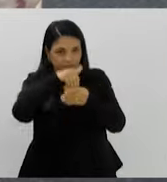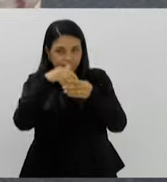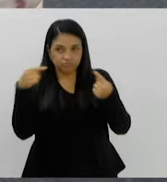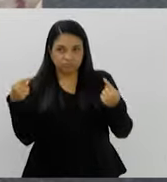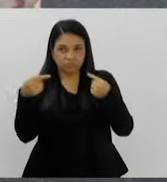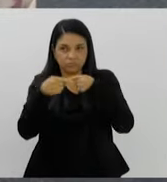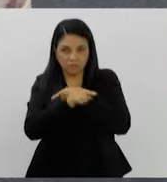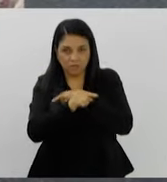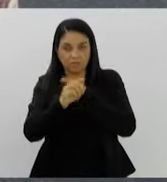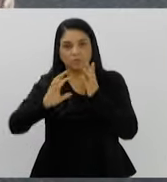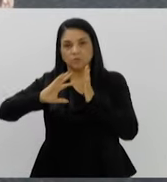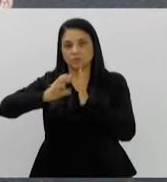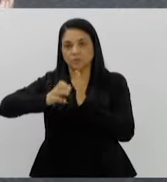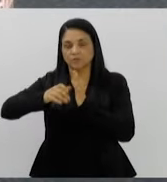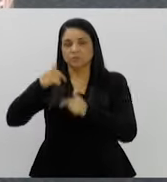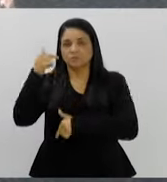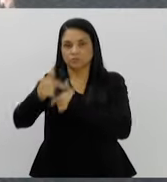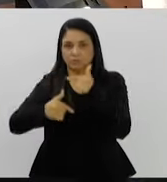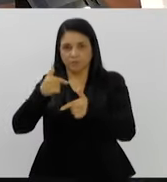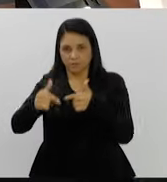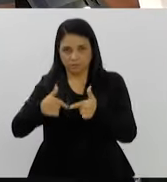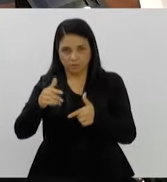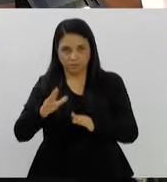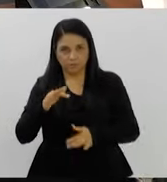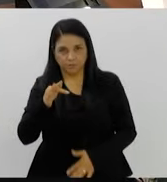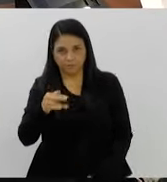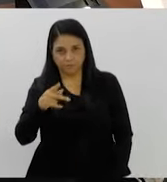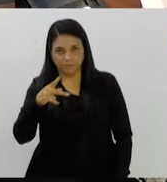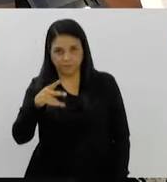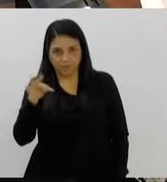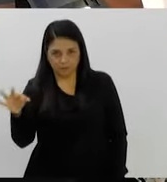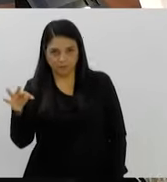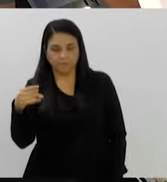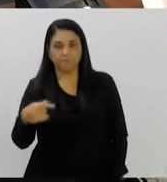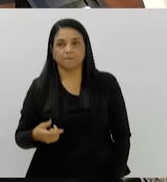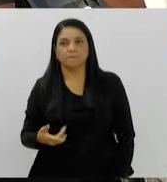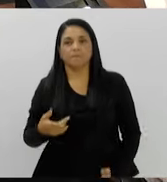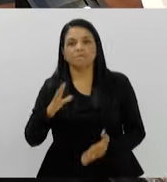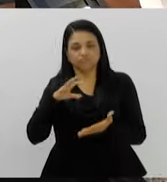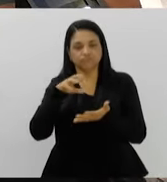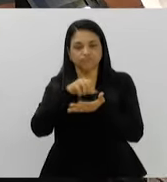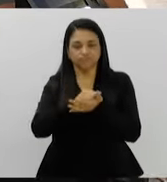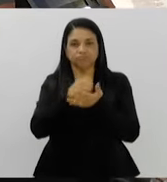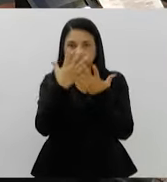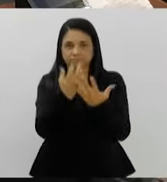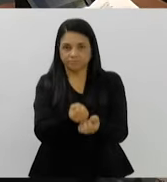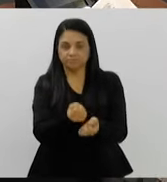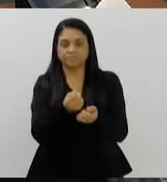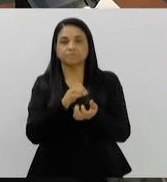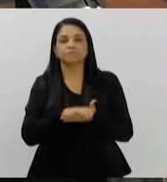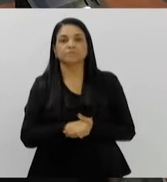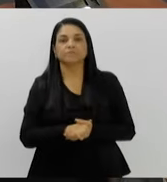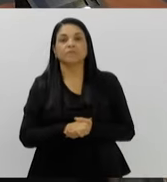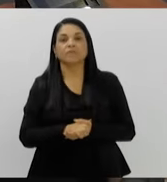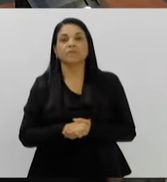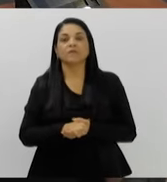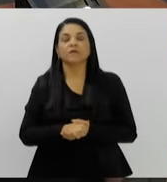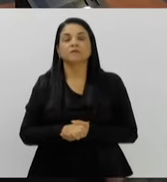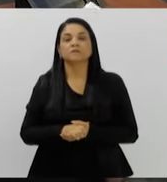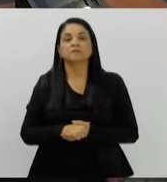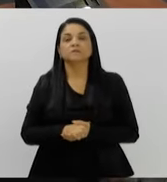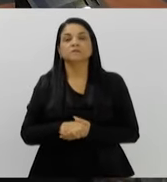anterior do partido dos trabalhadores OB pessal também já estava devidamente consignado aqui Deputado serafine deputada éca